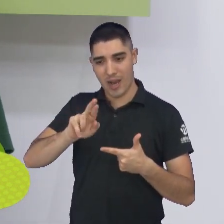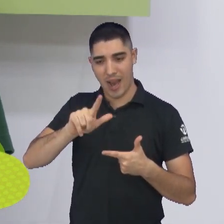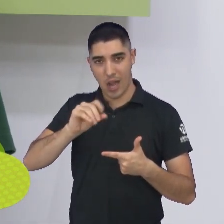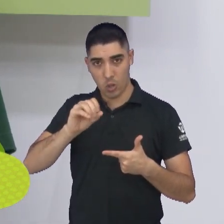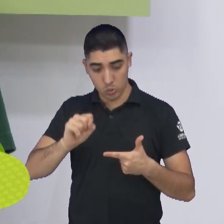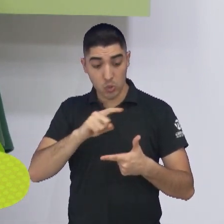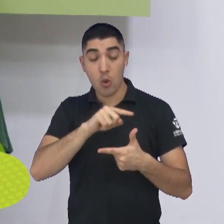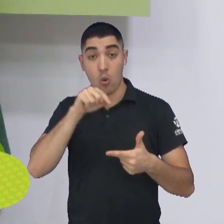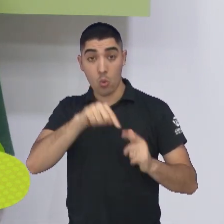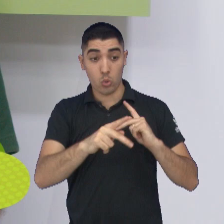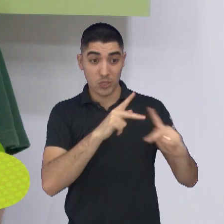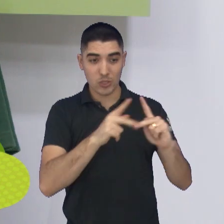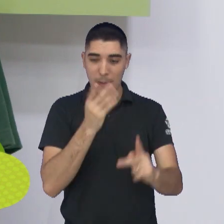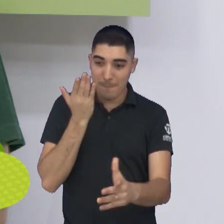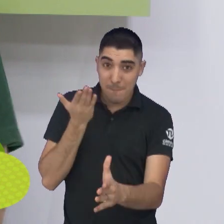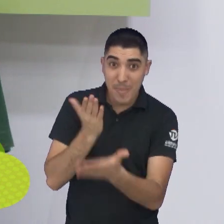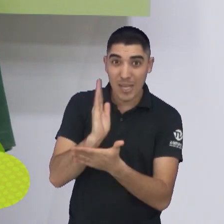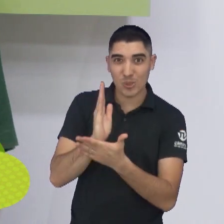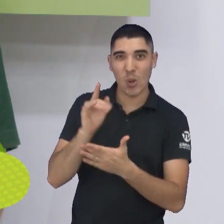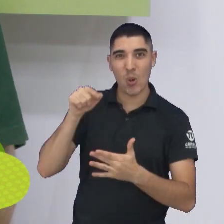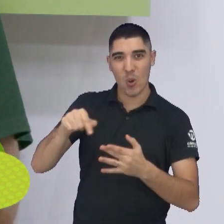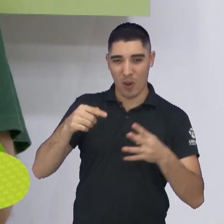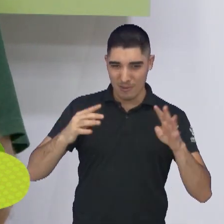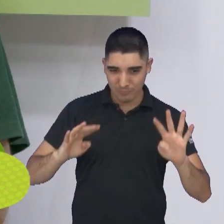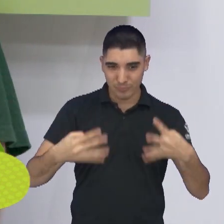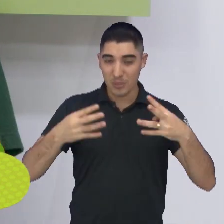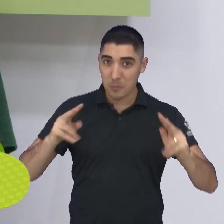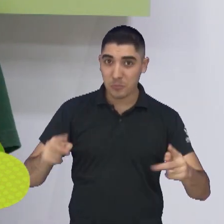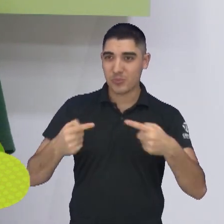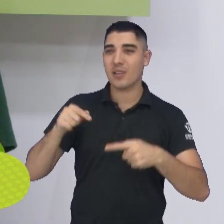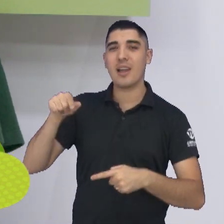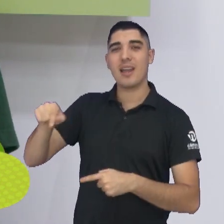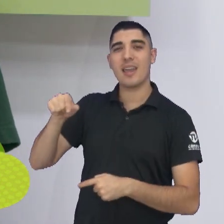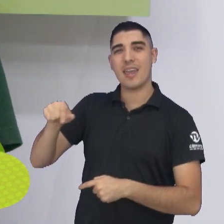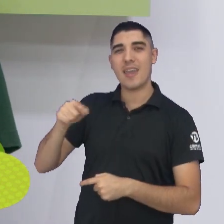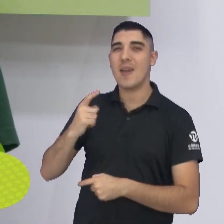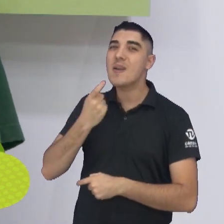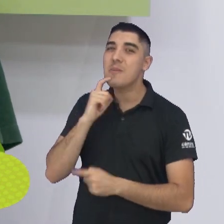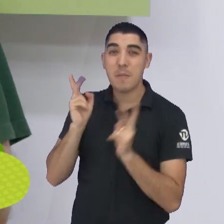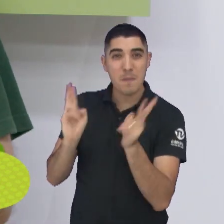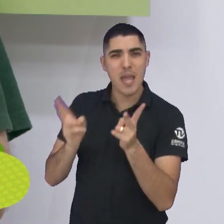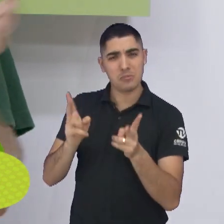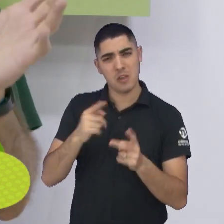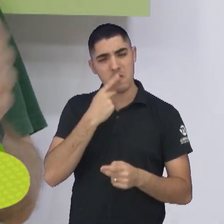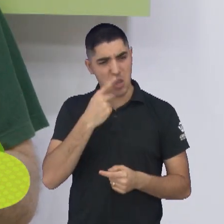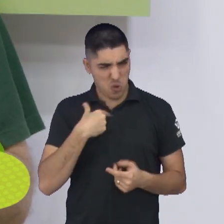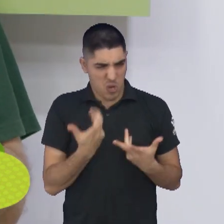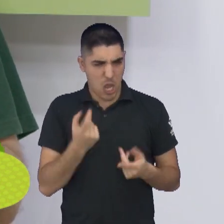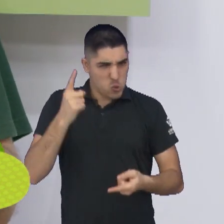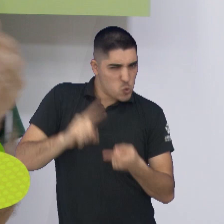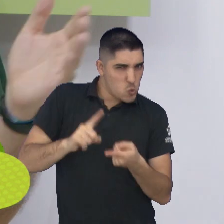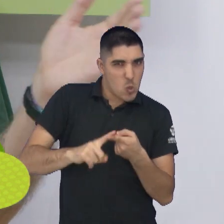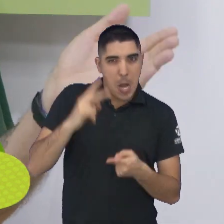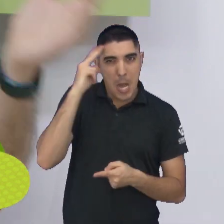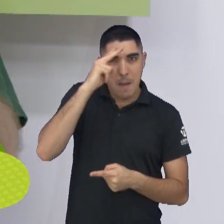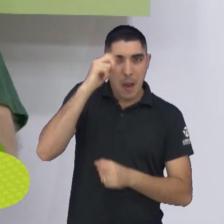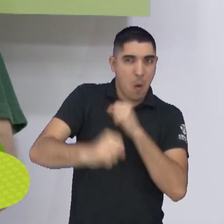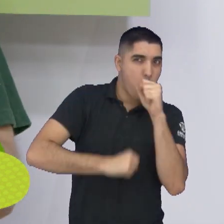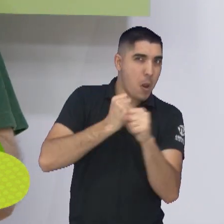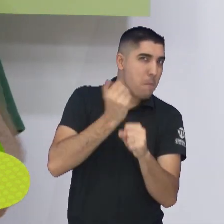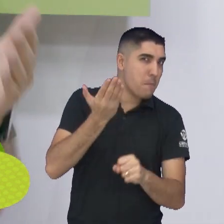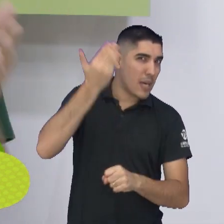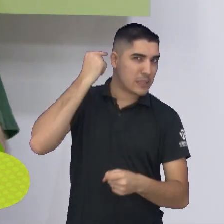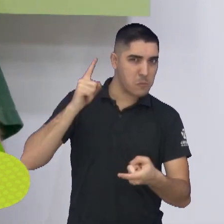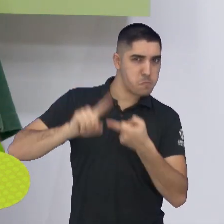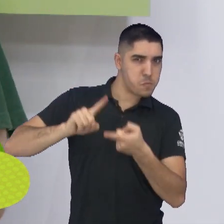o Campinas e justamente nas quartas de final do Paulista. Perguntei se tinha alguma coisa de revanche, alguma coisa de vingança. Ele falou assim, não, que do ano passado